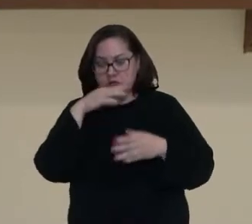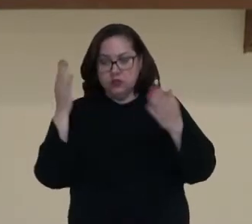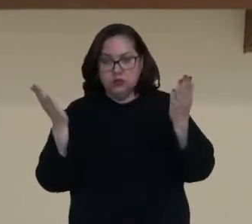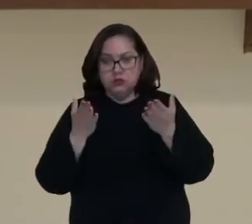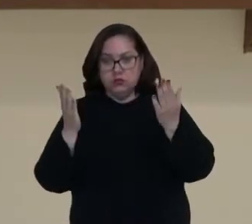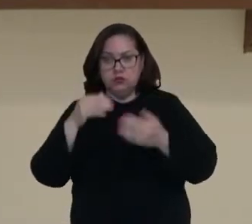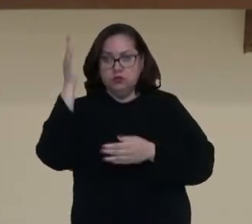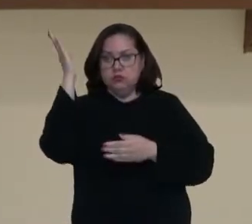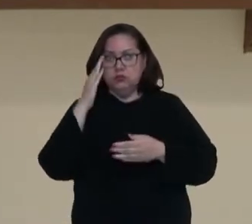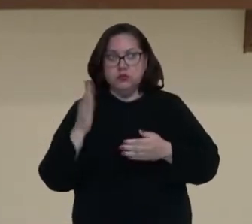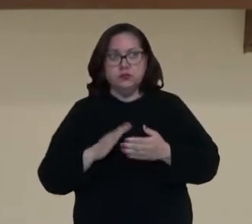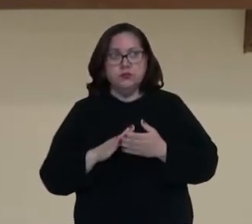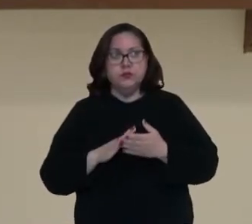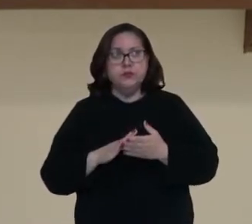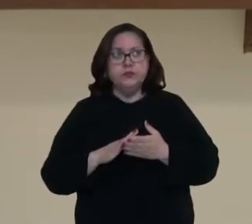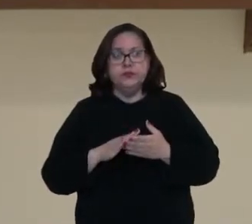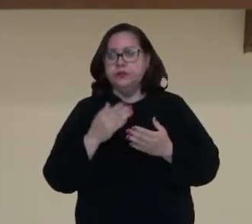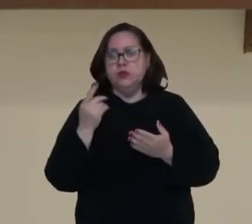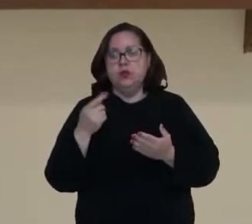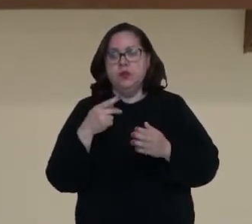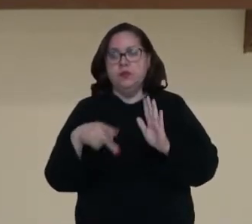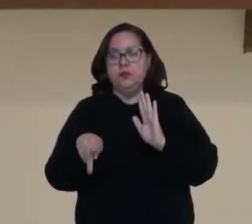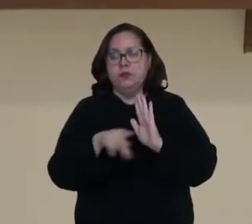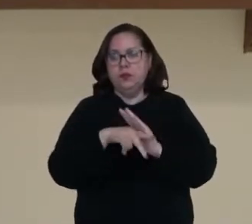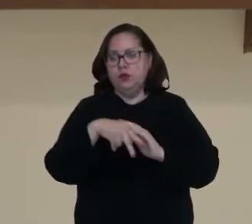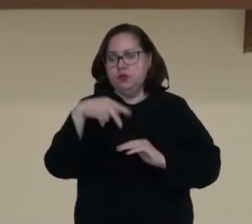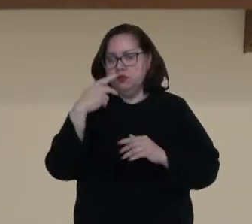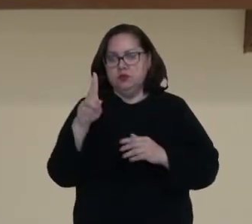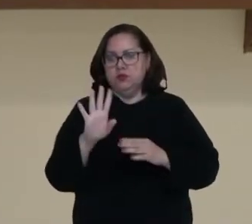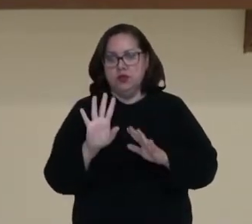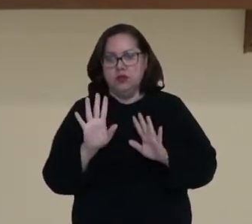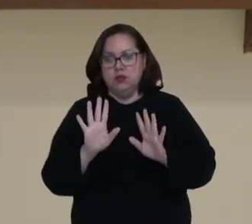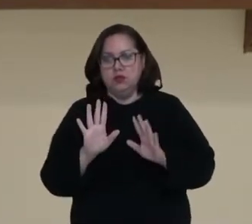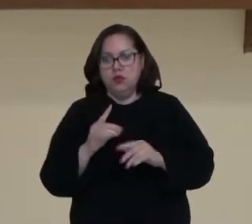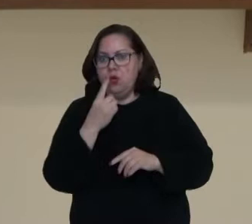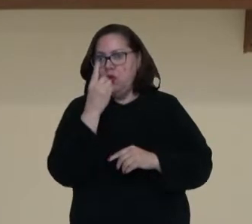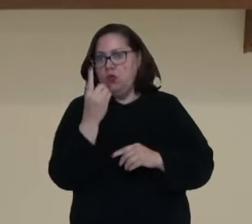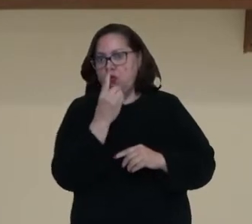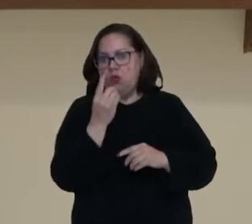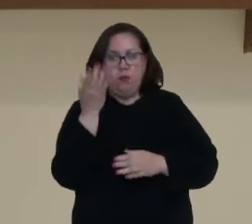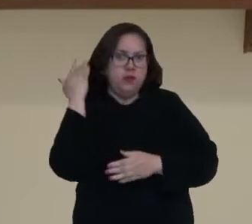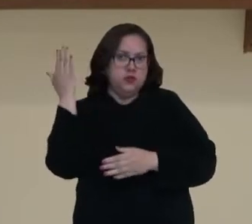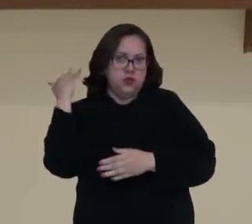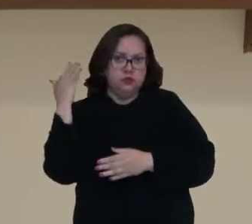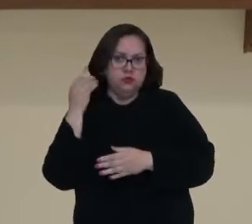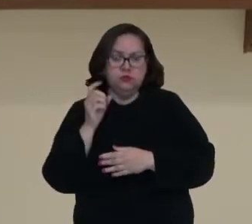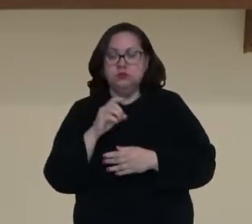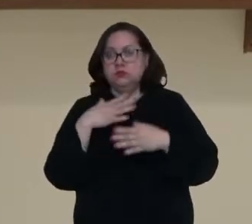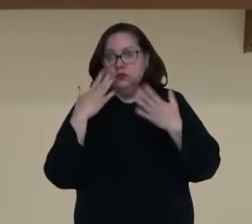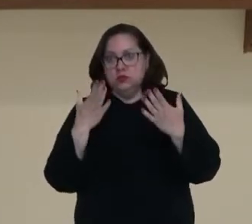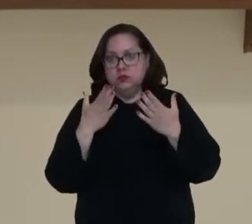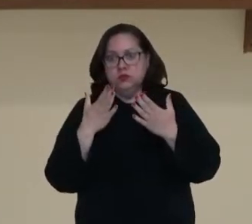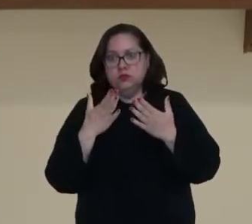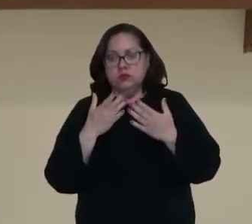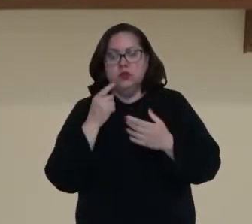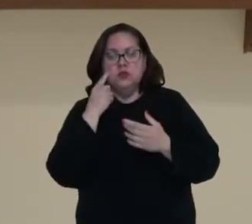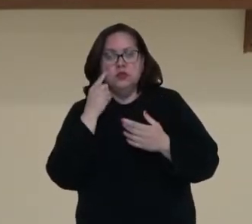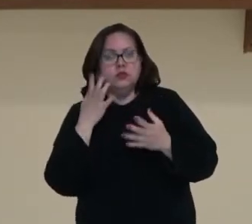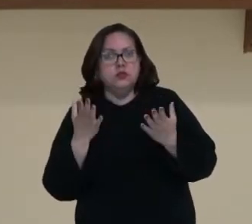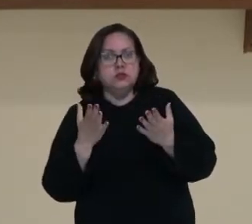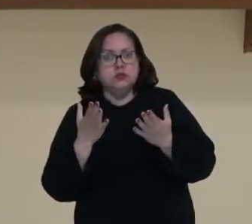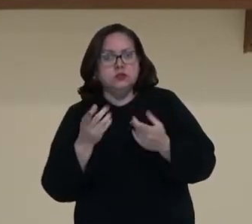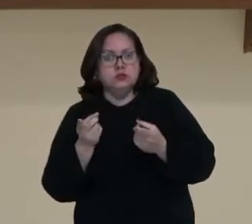Brasil. Não pertence, a ideia do populismo, ela não pertence apenas ao passado. Então, a gente vai ver que,